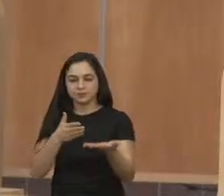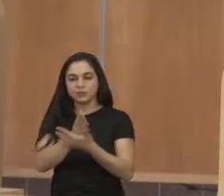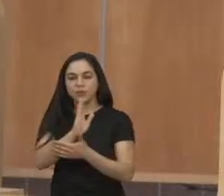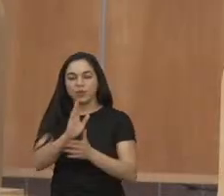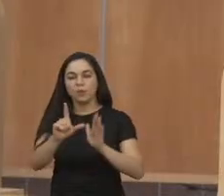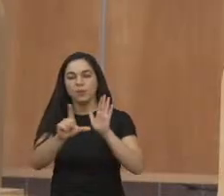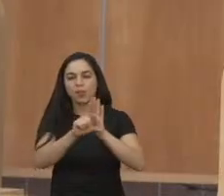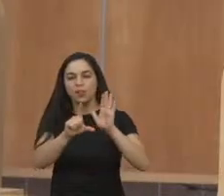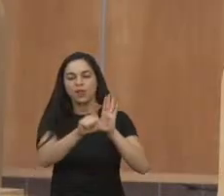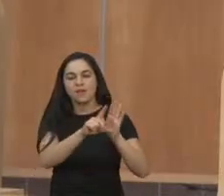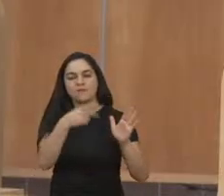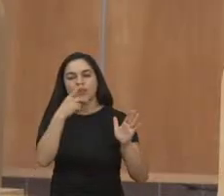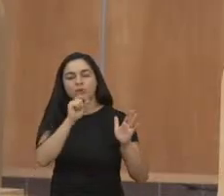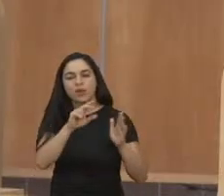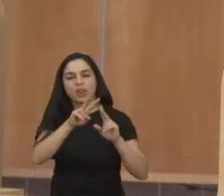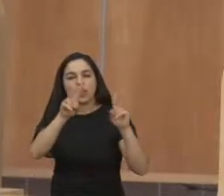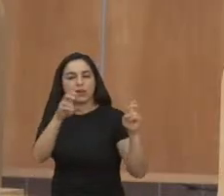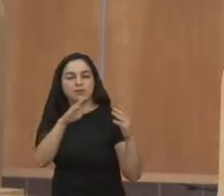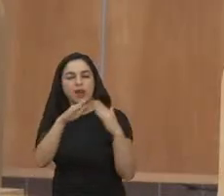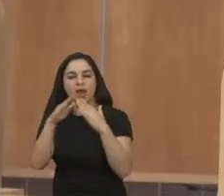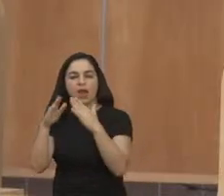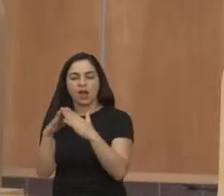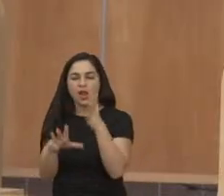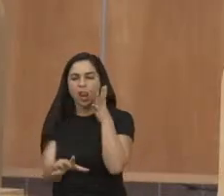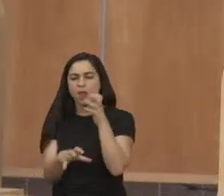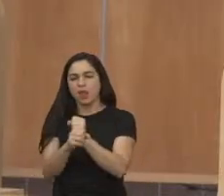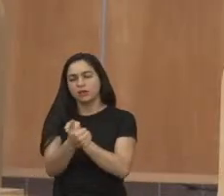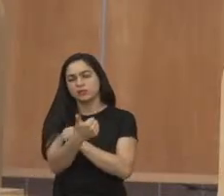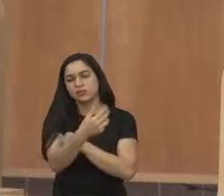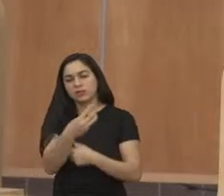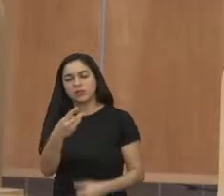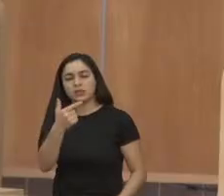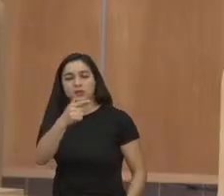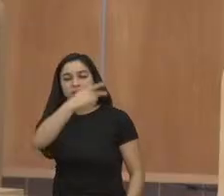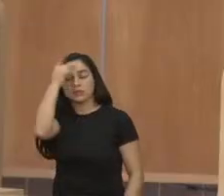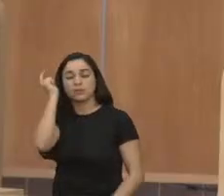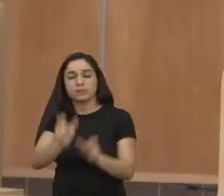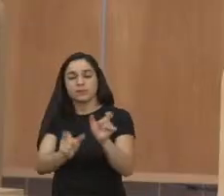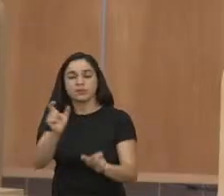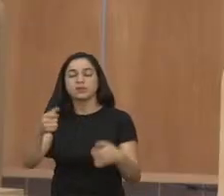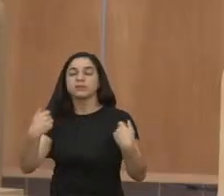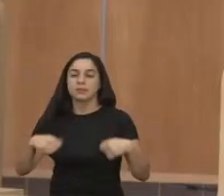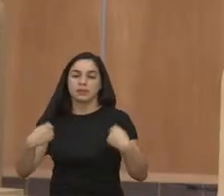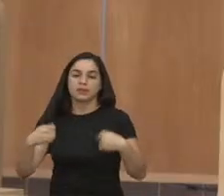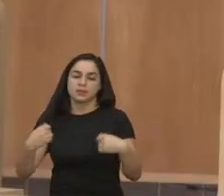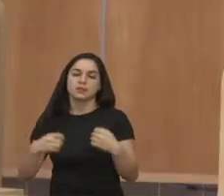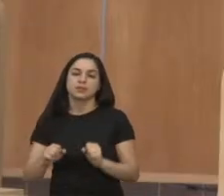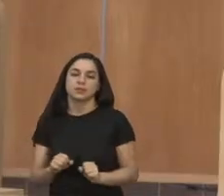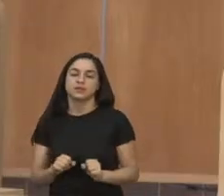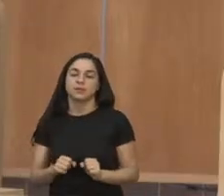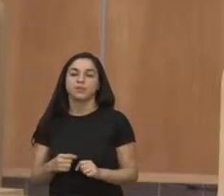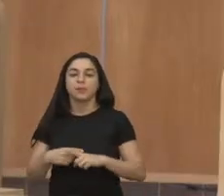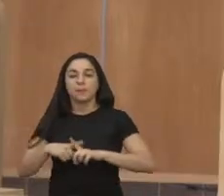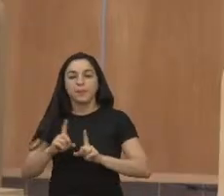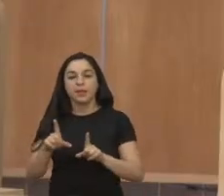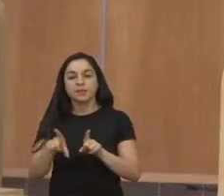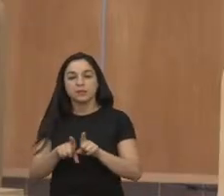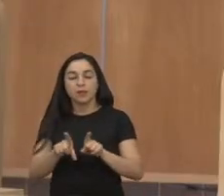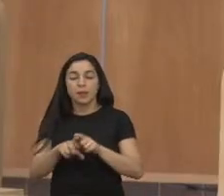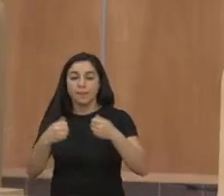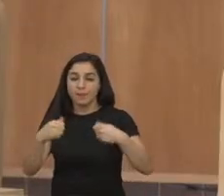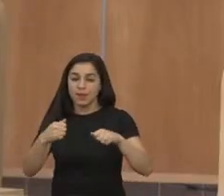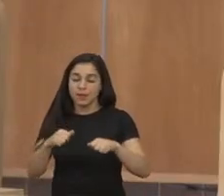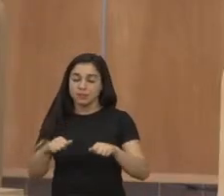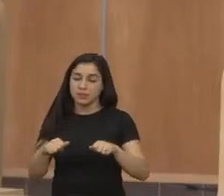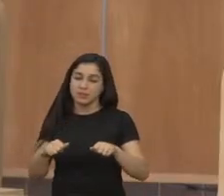né? Onde nós teremos aí 132 novas construções para as pessoas que mais precisam, mas a gente tem que também ter um olhar